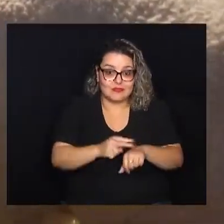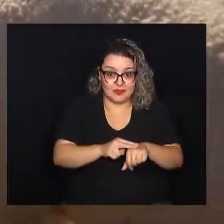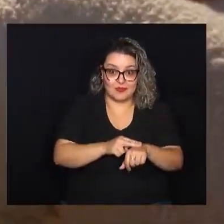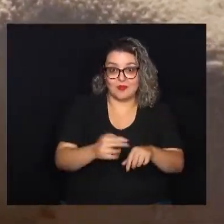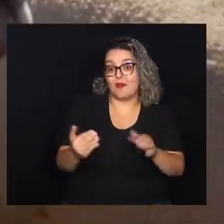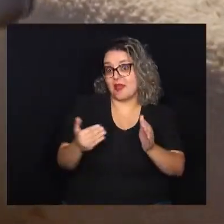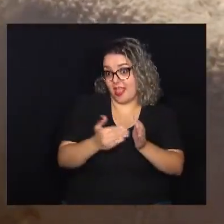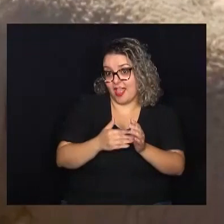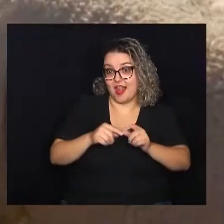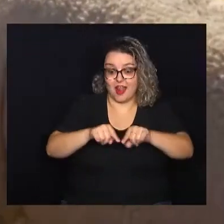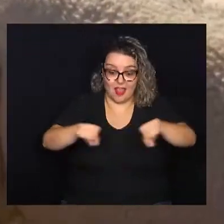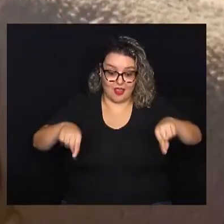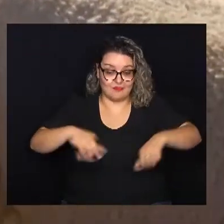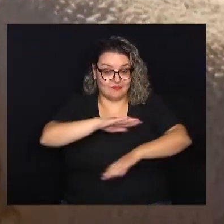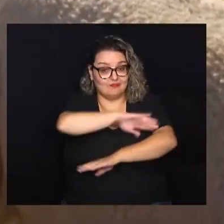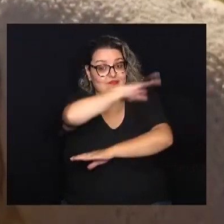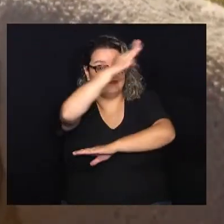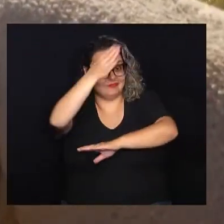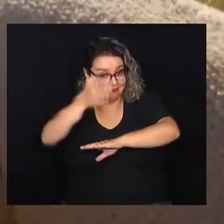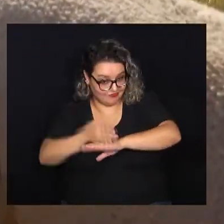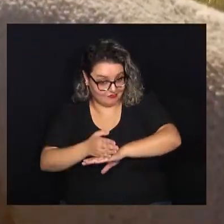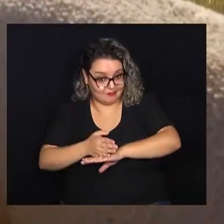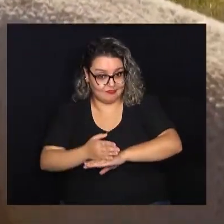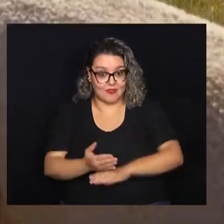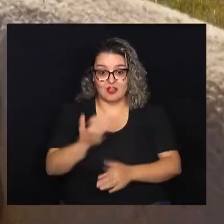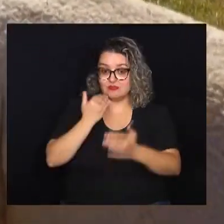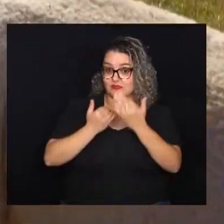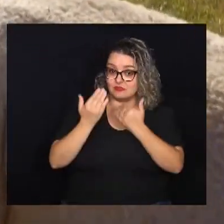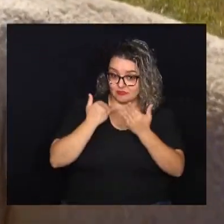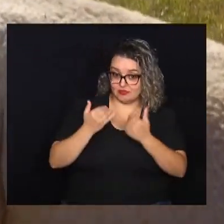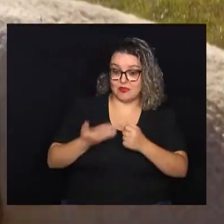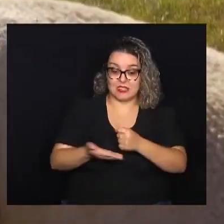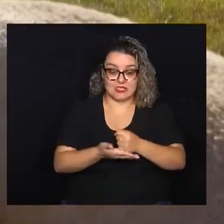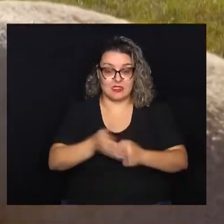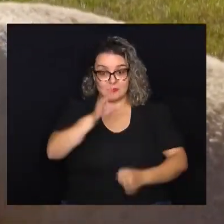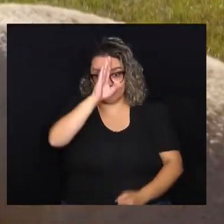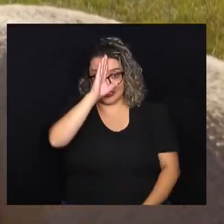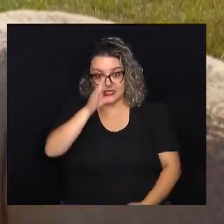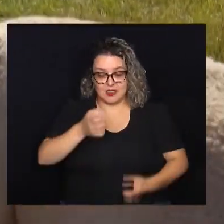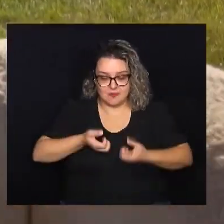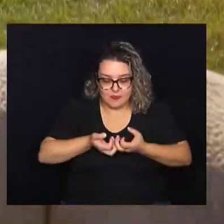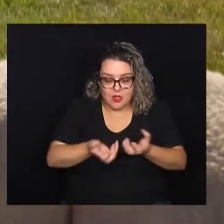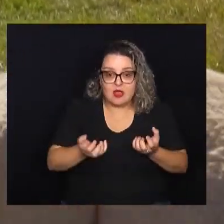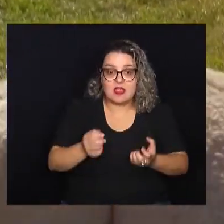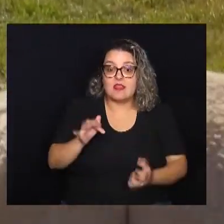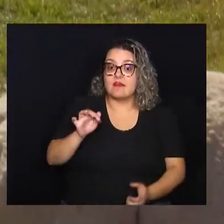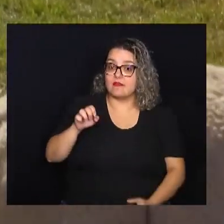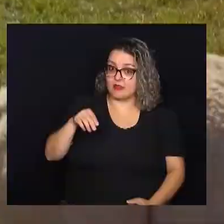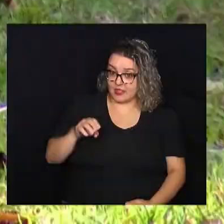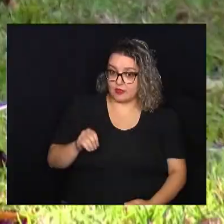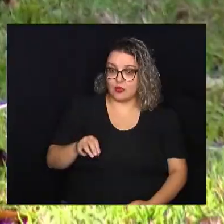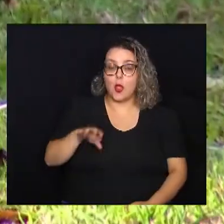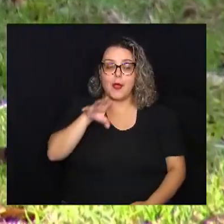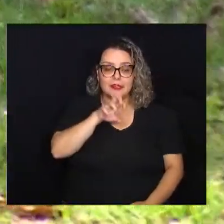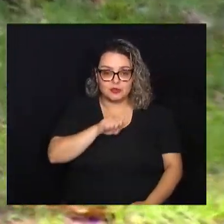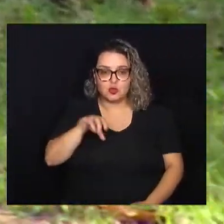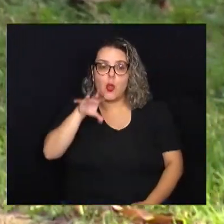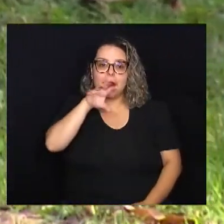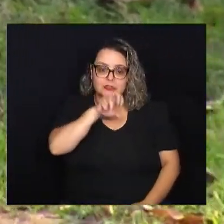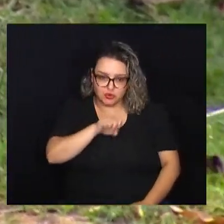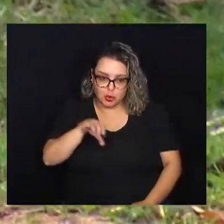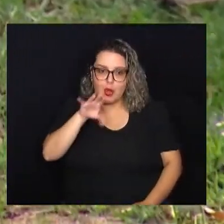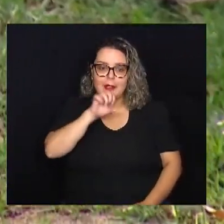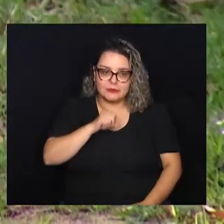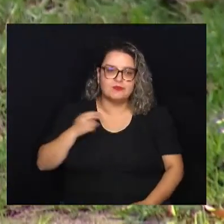em terreno montanhoso sua dieta é baseada principalmente em grama e seno mastigando os alimentos por